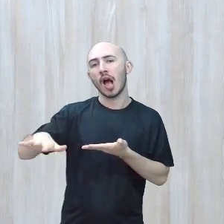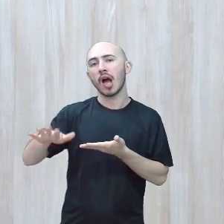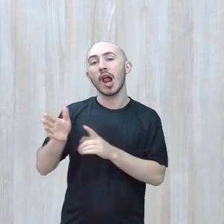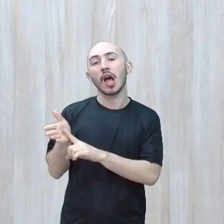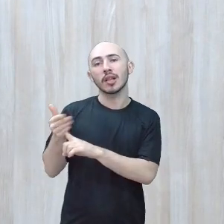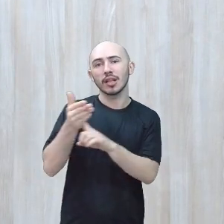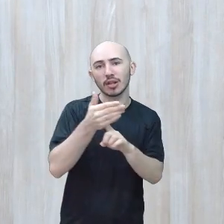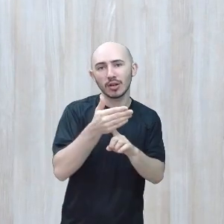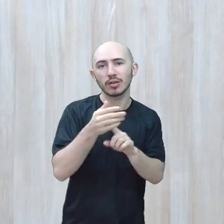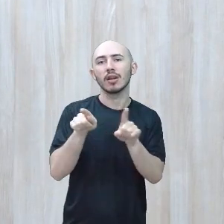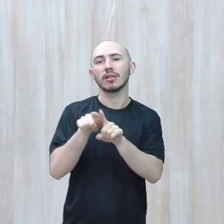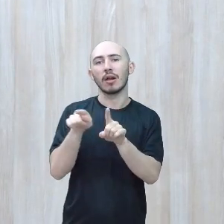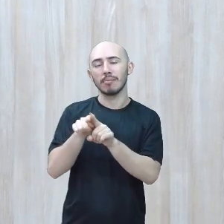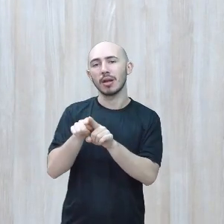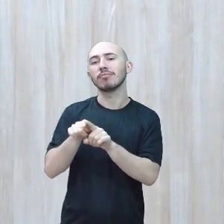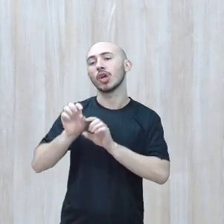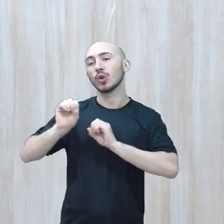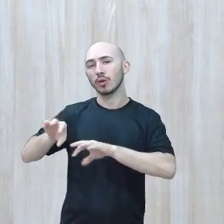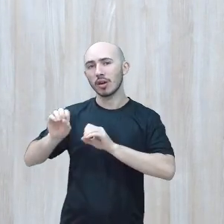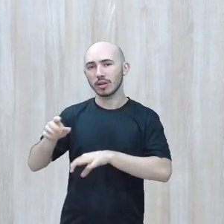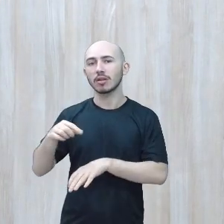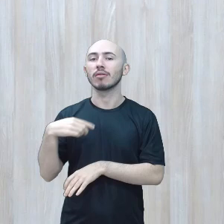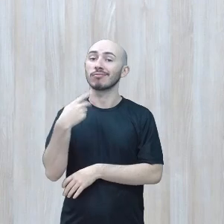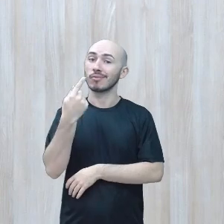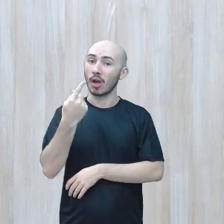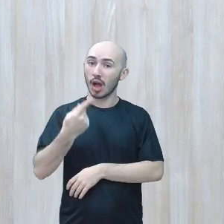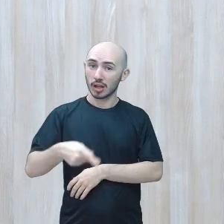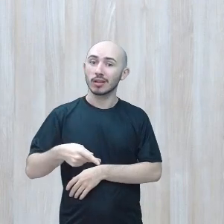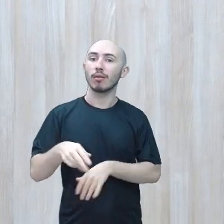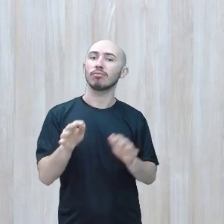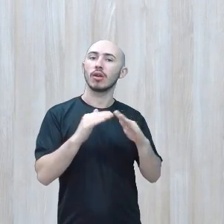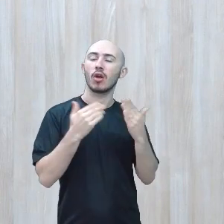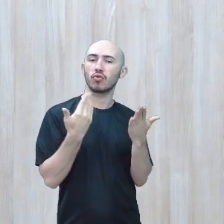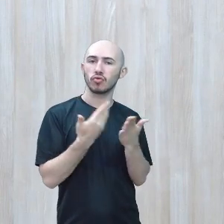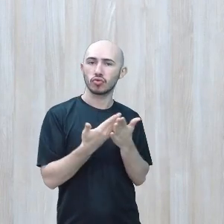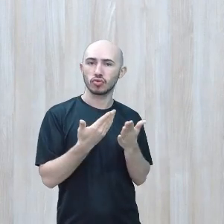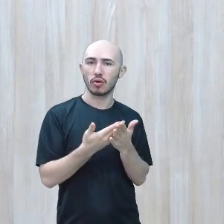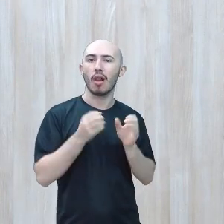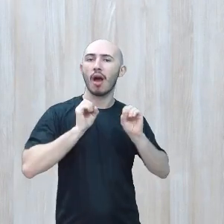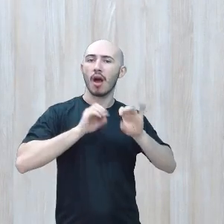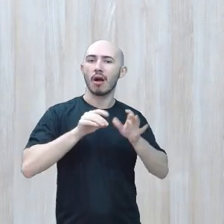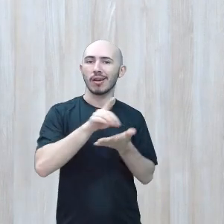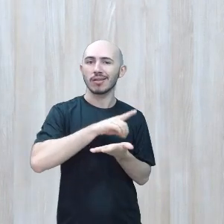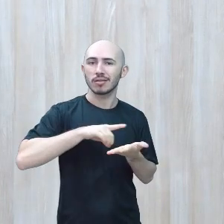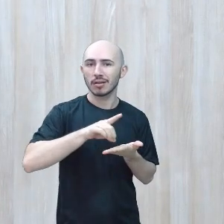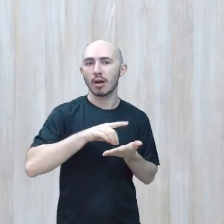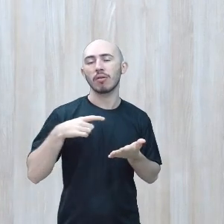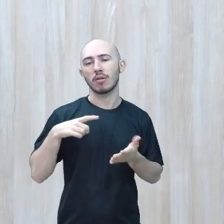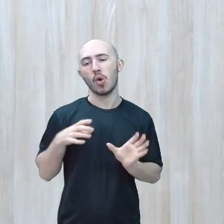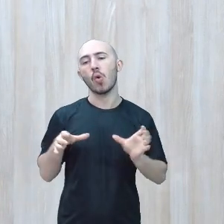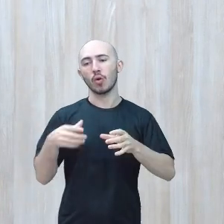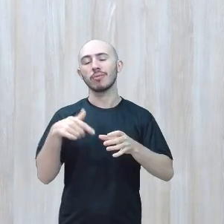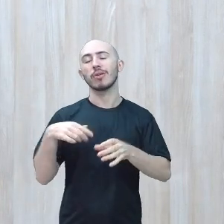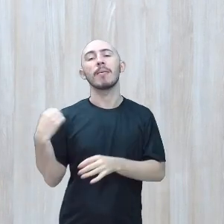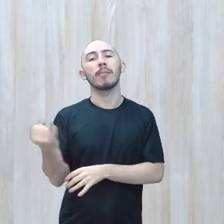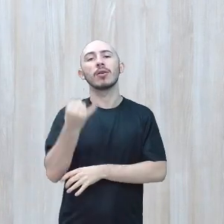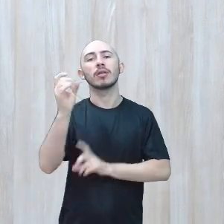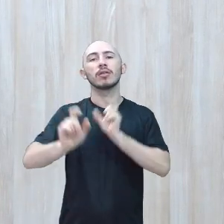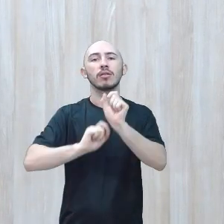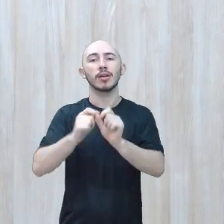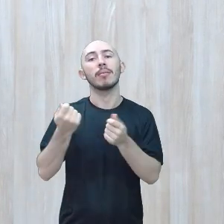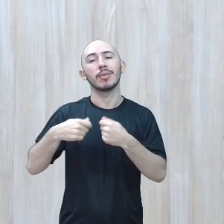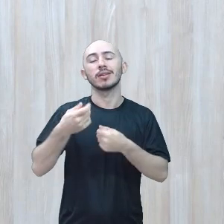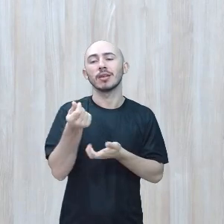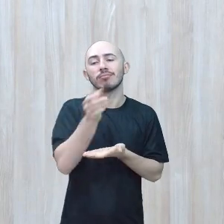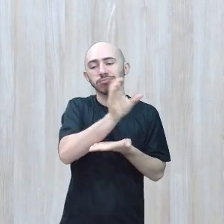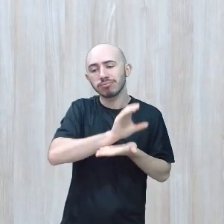Escola Municipal para Aulas Digitais, né? A gente tem toda essa equipe e a gente vê o quanto é importante a gente estar investindo